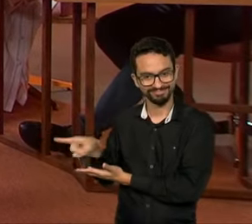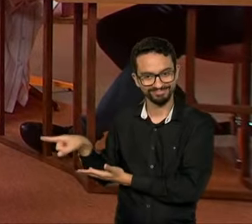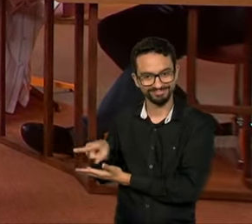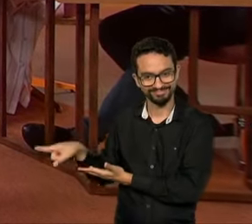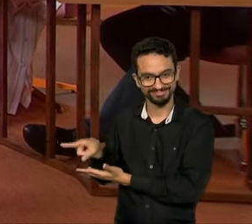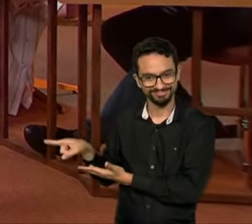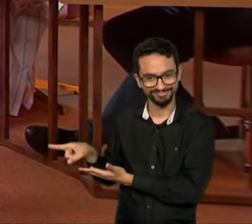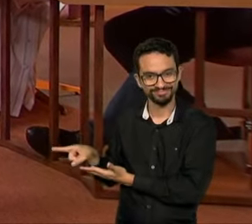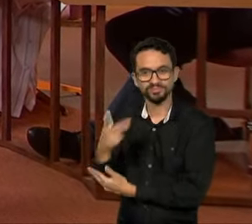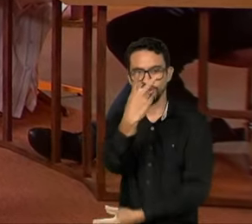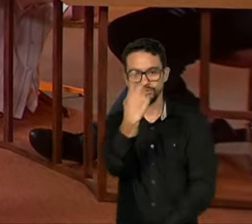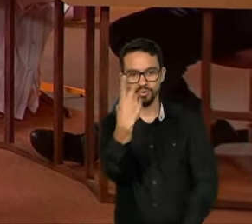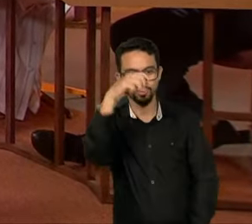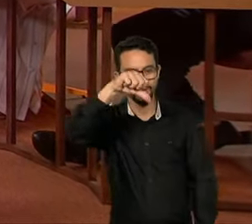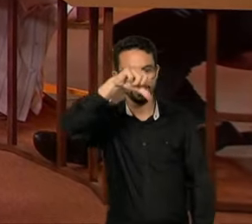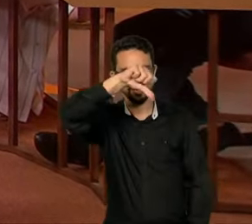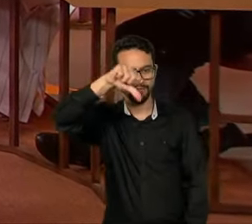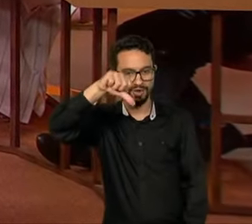219-9903-5329.